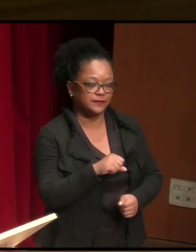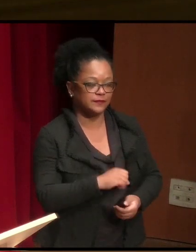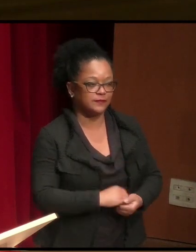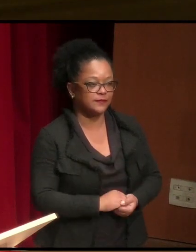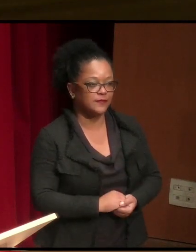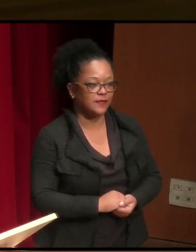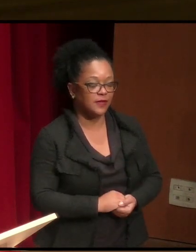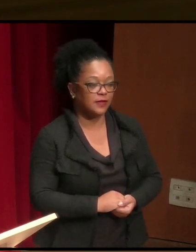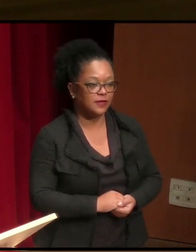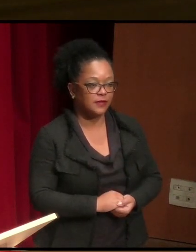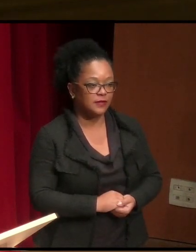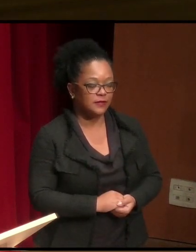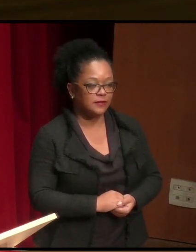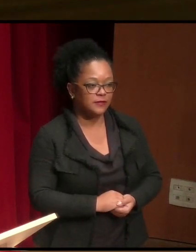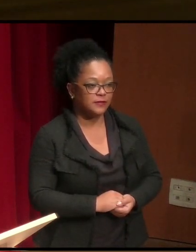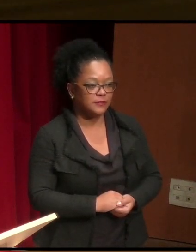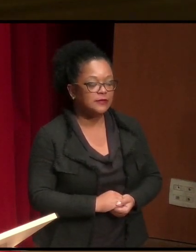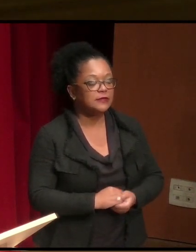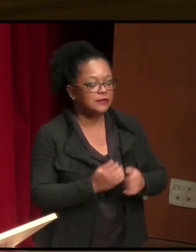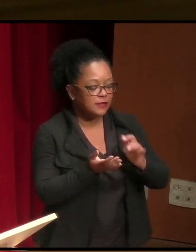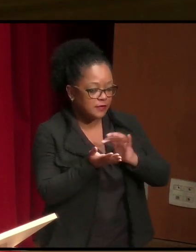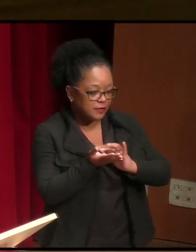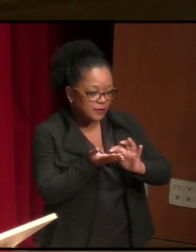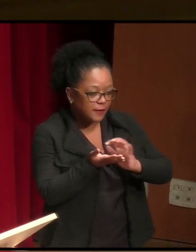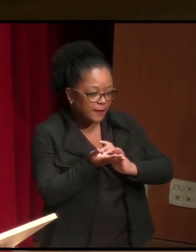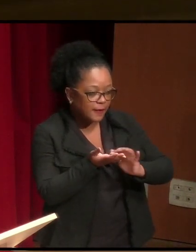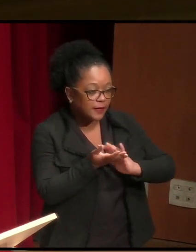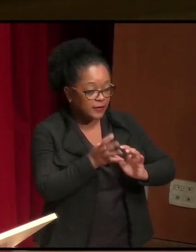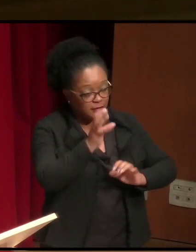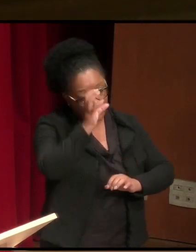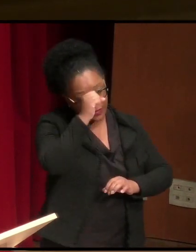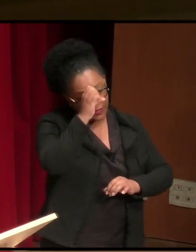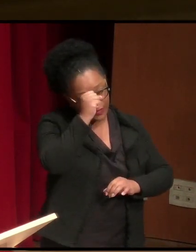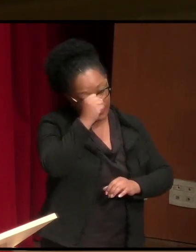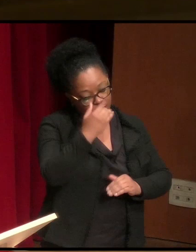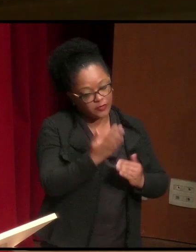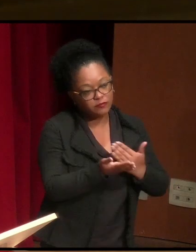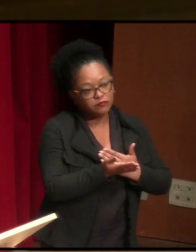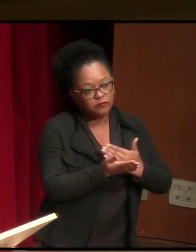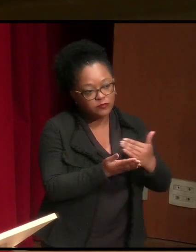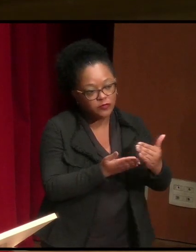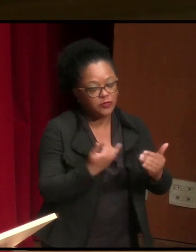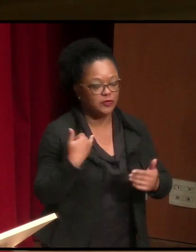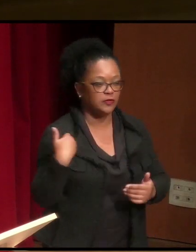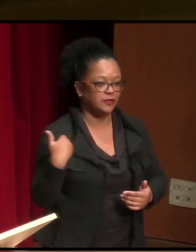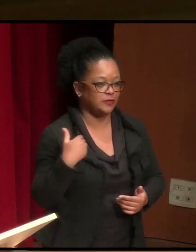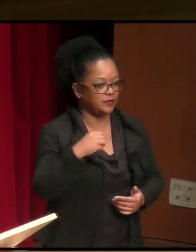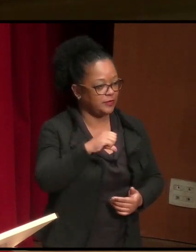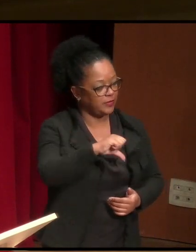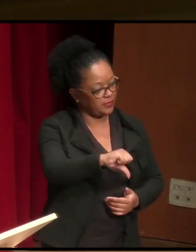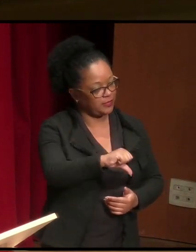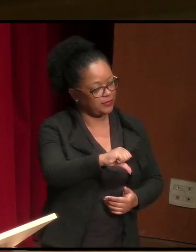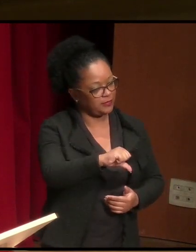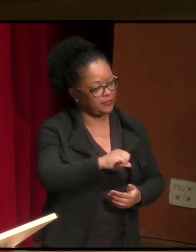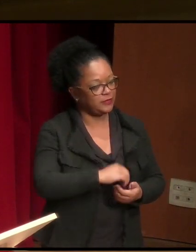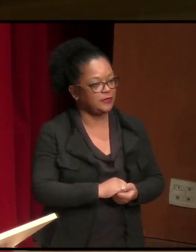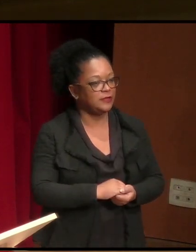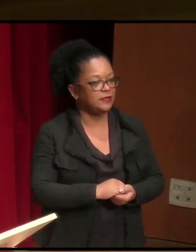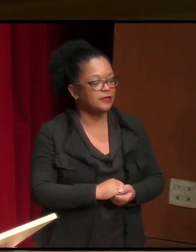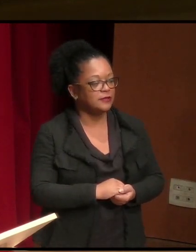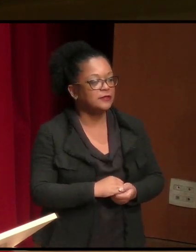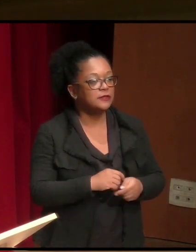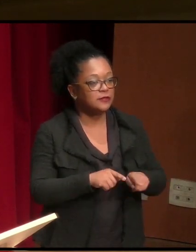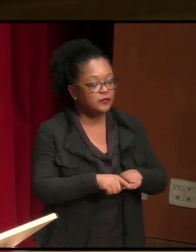eu aprendi o método Braille a partir dos 9 anos de idade. Eu sou de Rondonópolis,